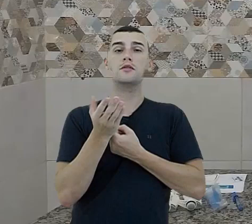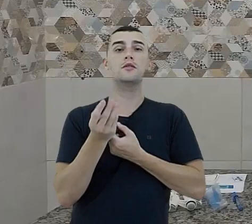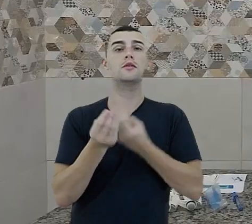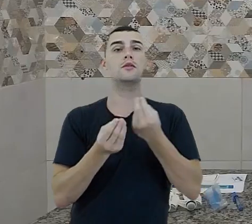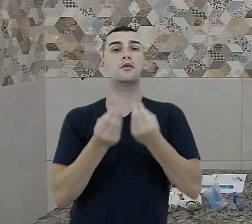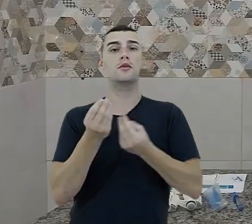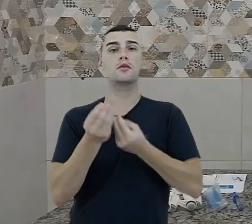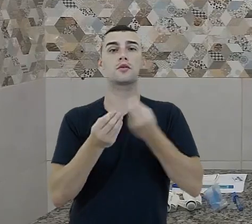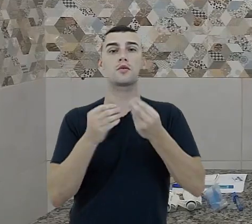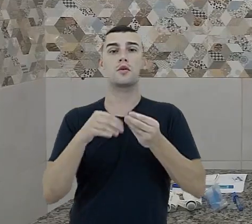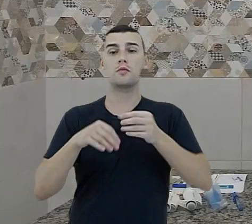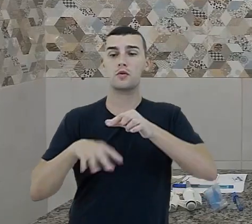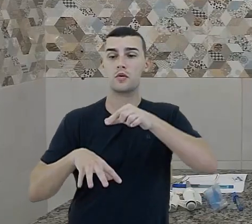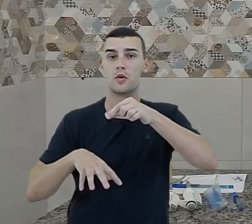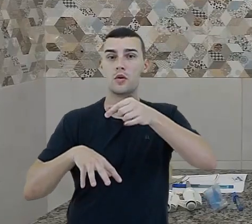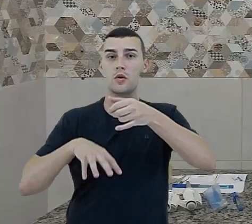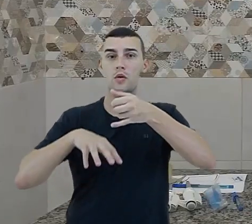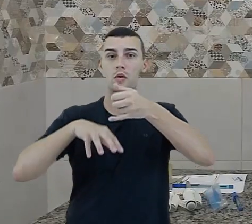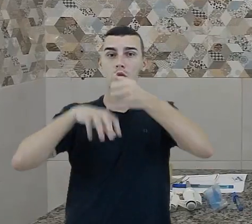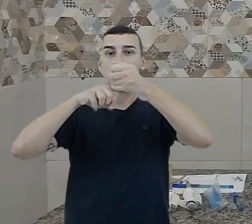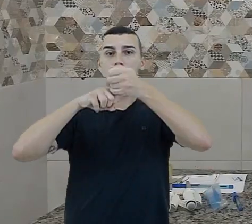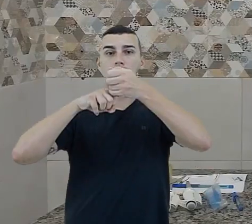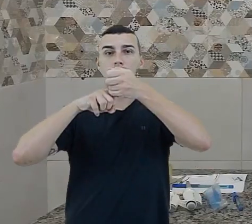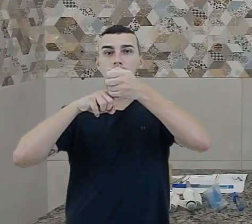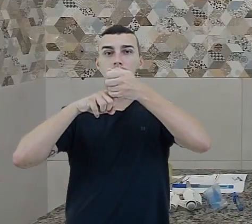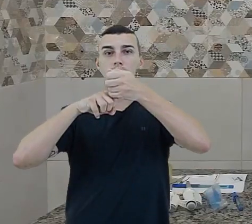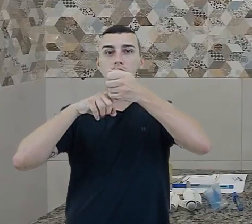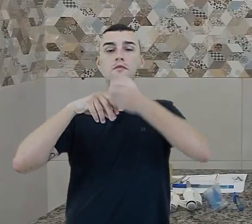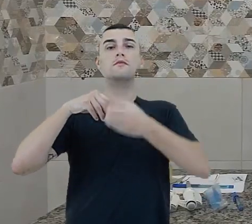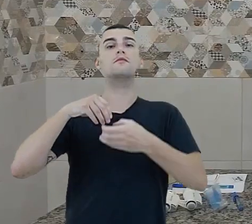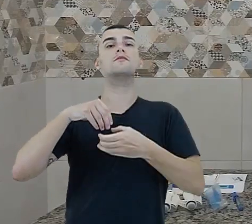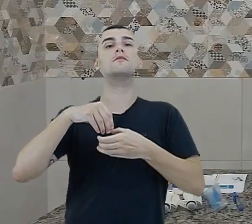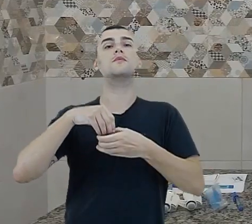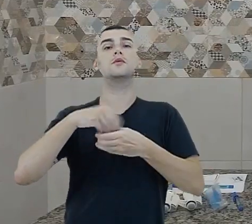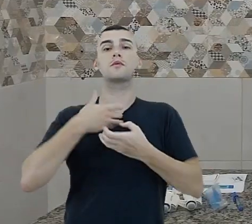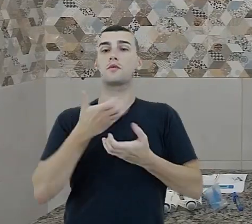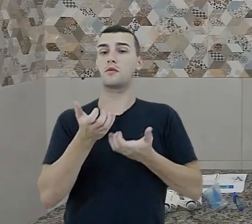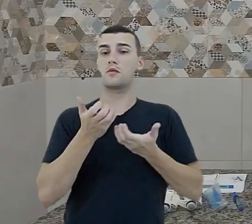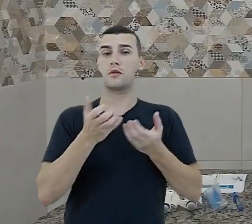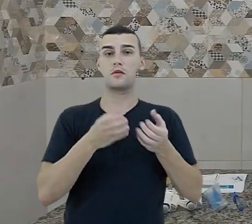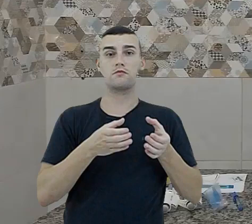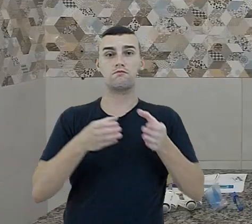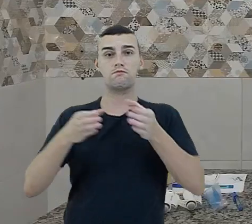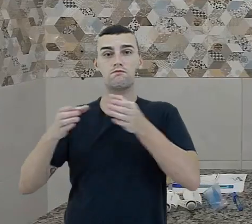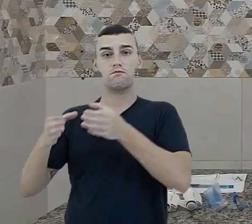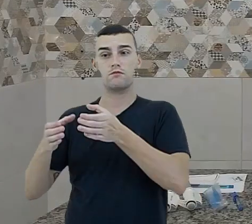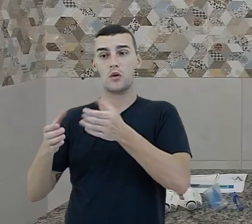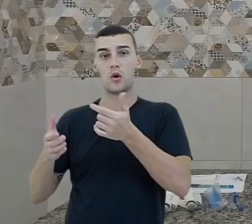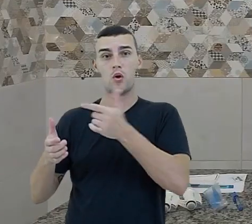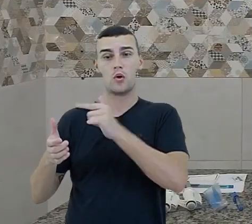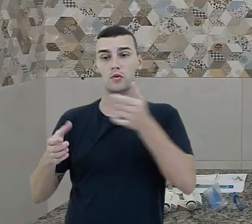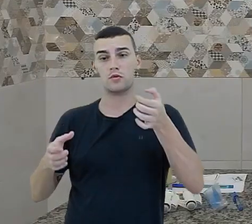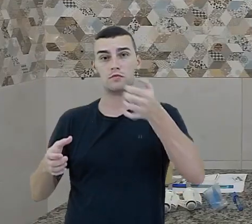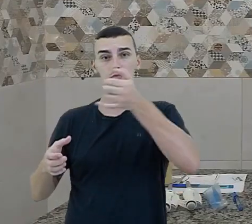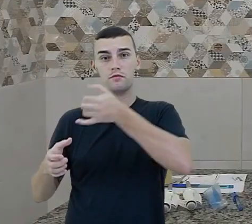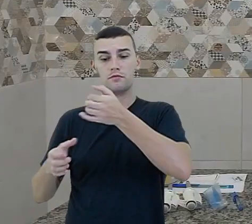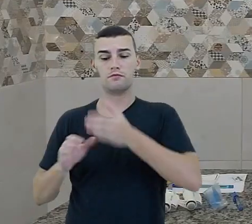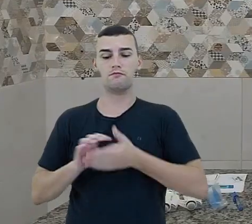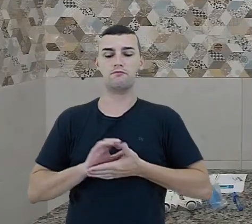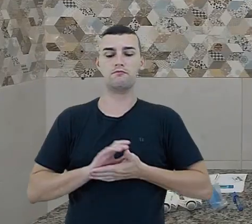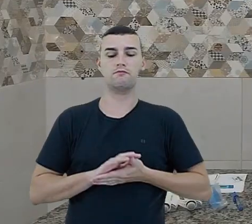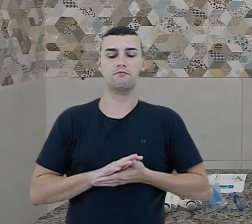muito a sucção do líquido que eu quero transferir para o outro